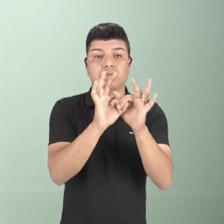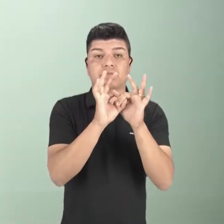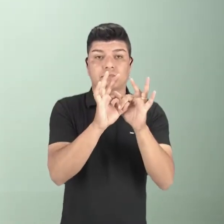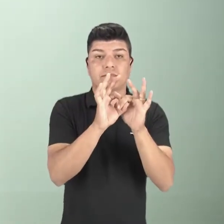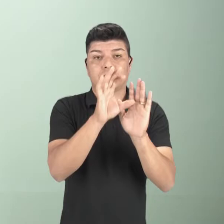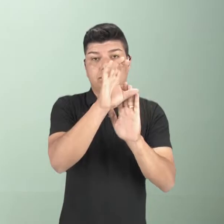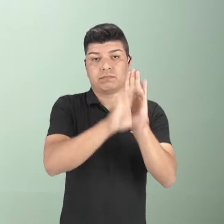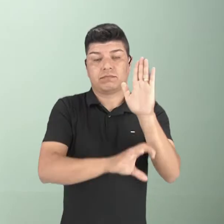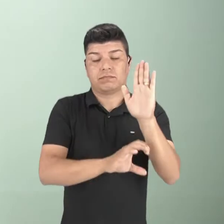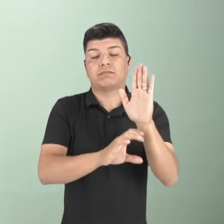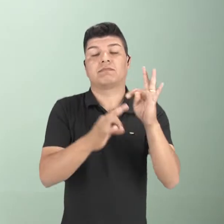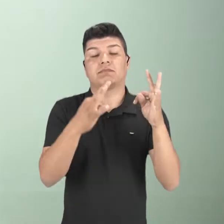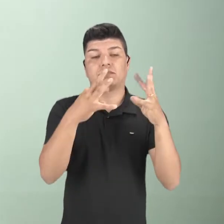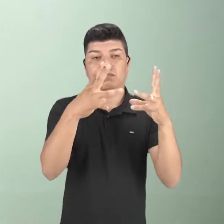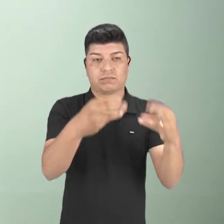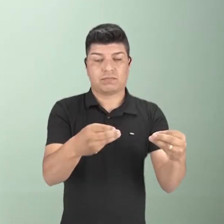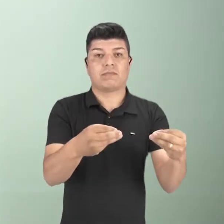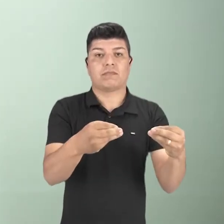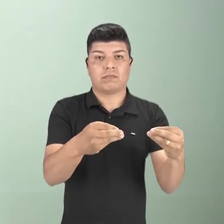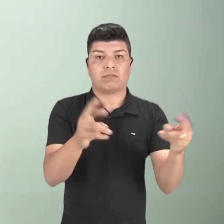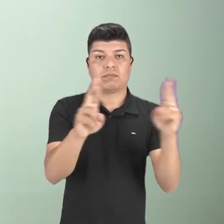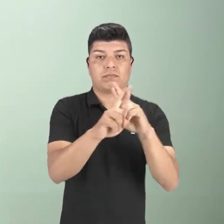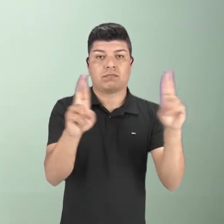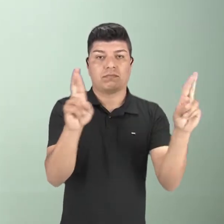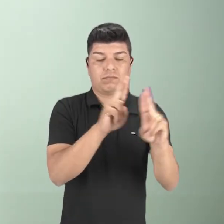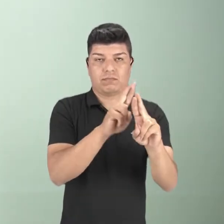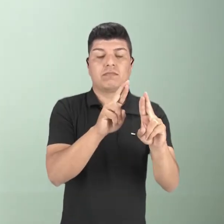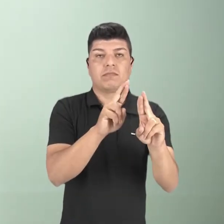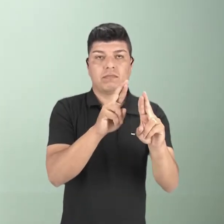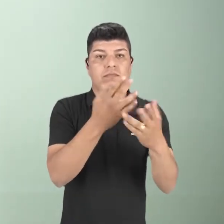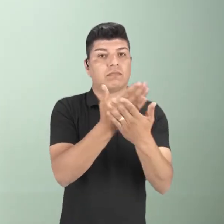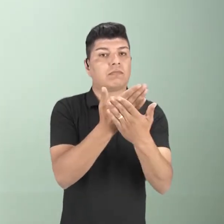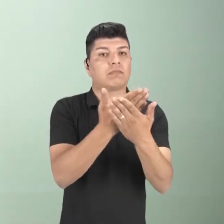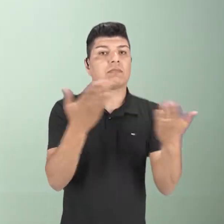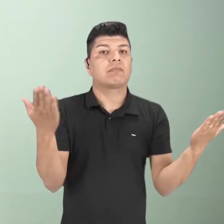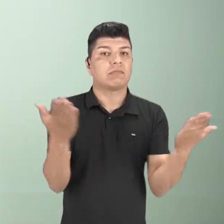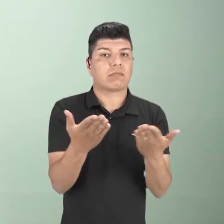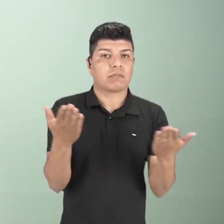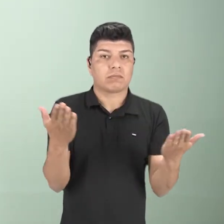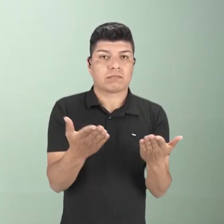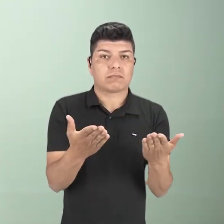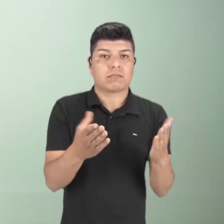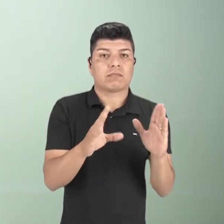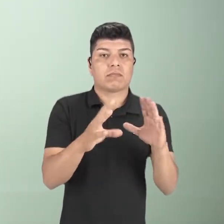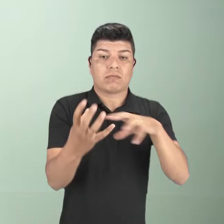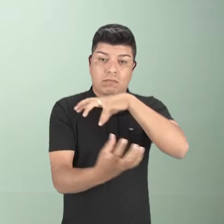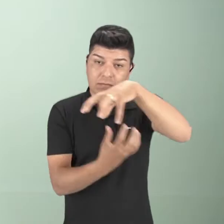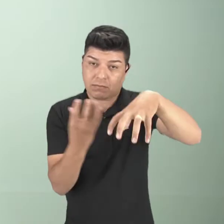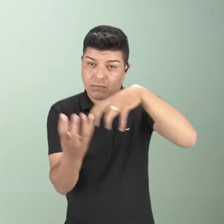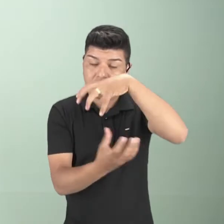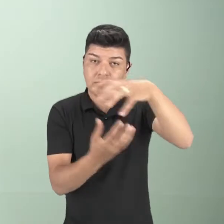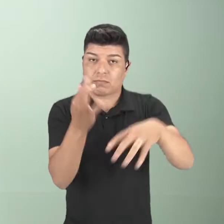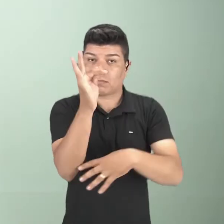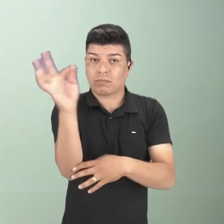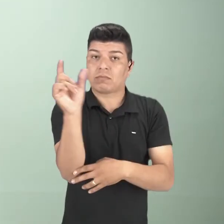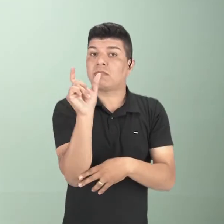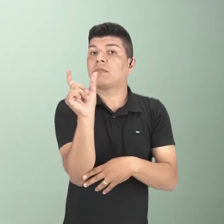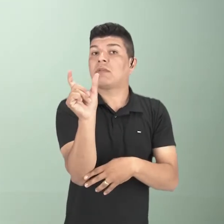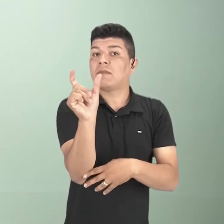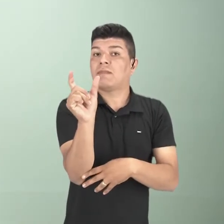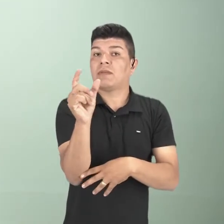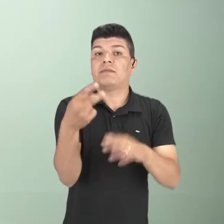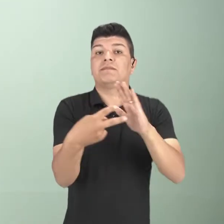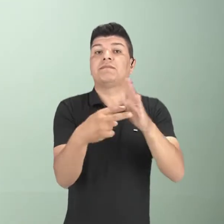desses conteúdos, porque tem tudo a se relacionar à aula de hoje. Então, a Revolução Francesa, a palavra está falando, é